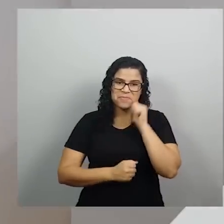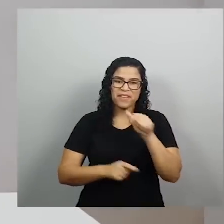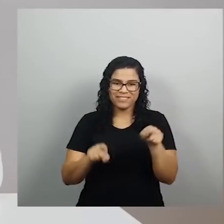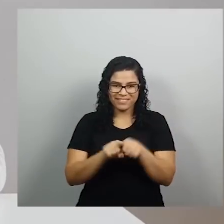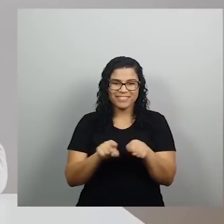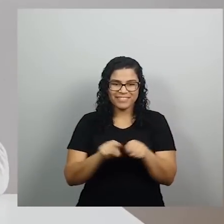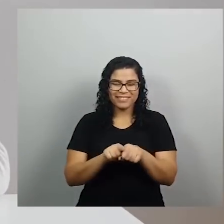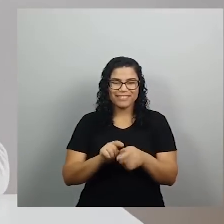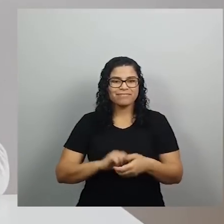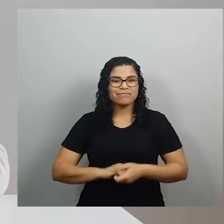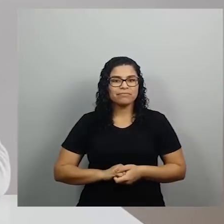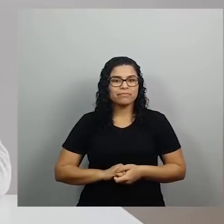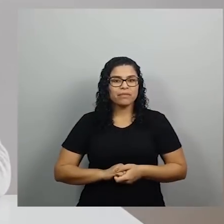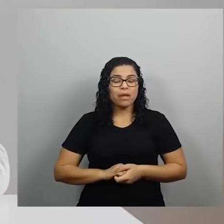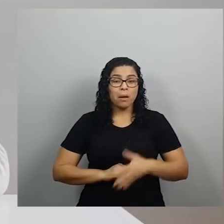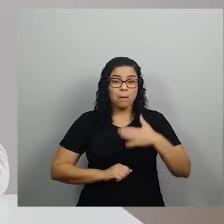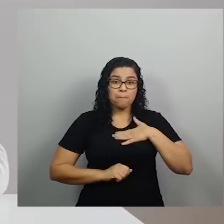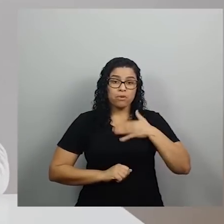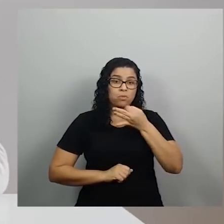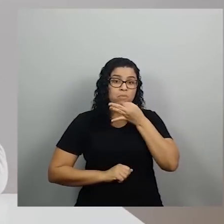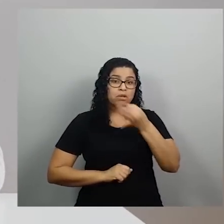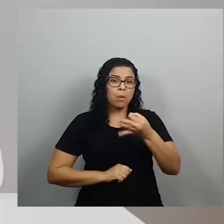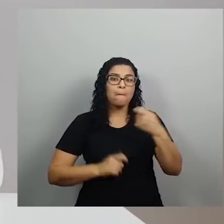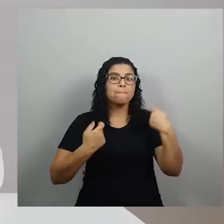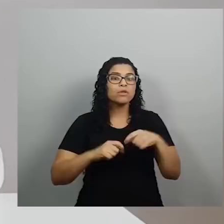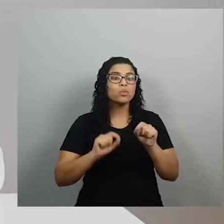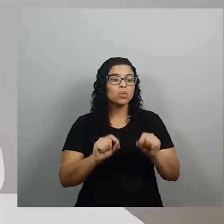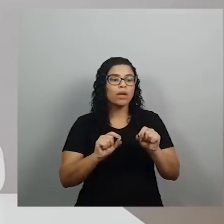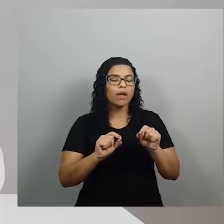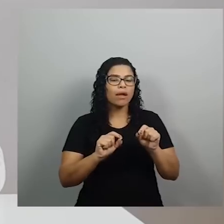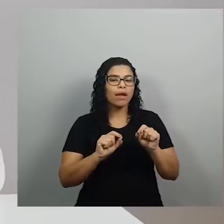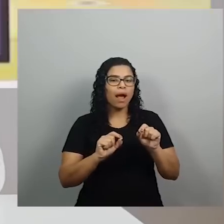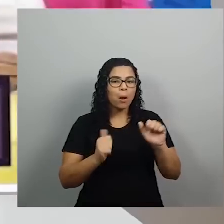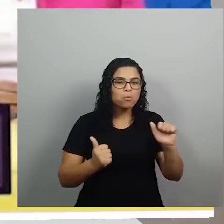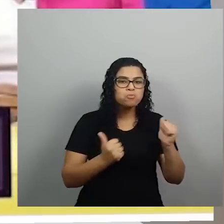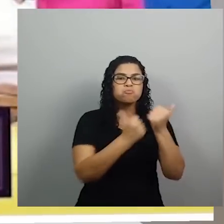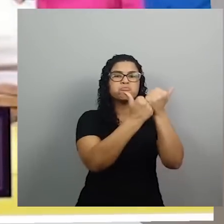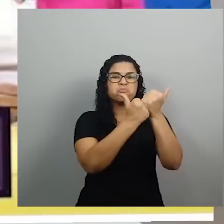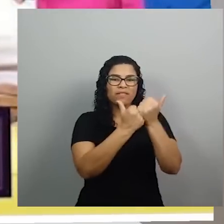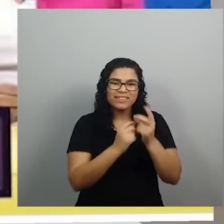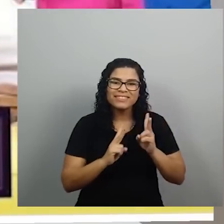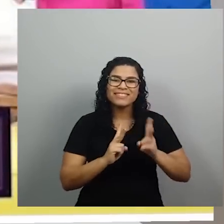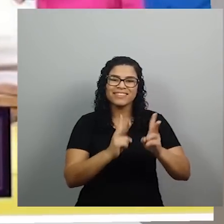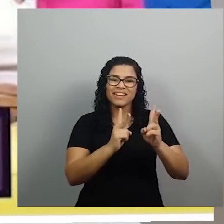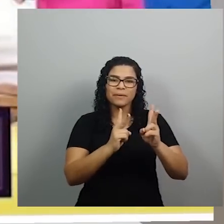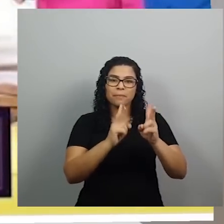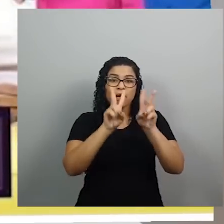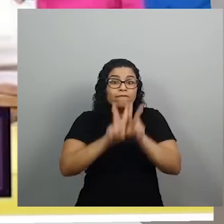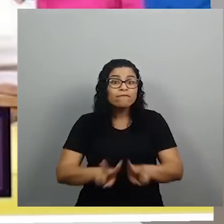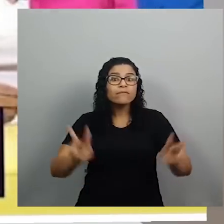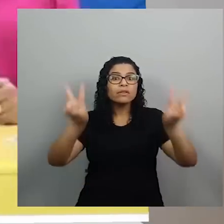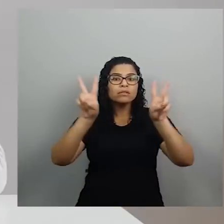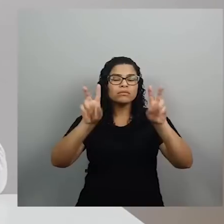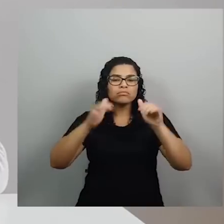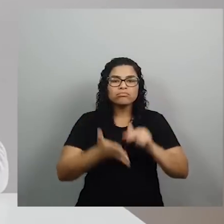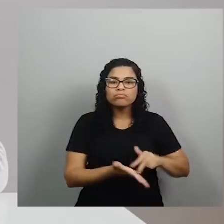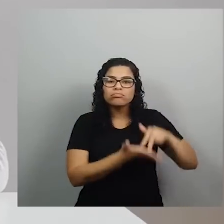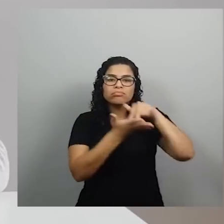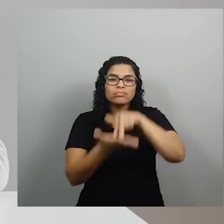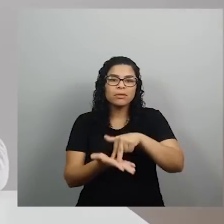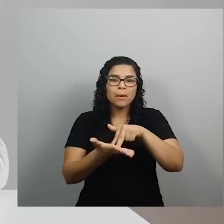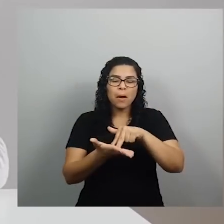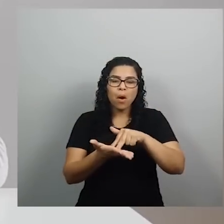Na minha opinião, elas precisam de apoio e de pessoas competentes e engajadas e da devida visibilidade para que